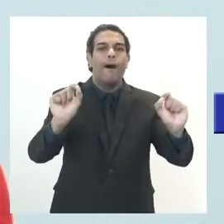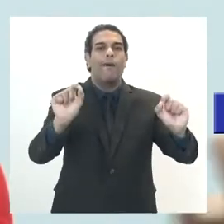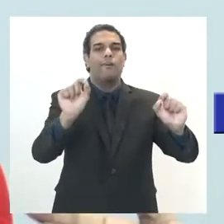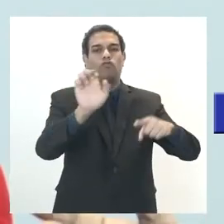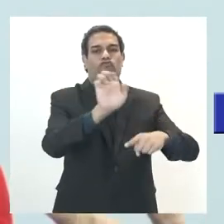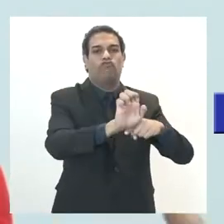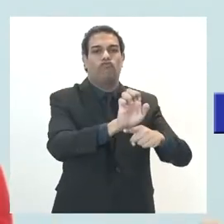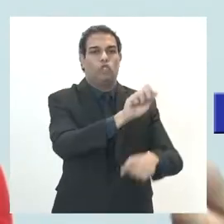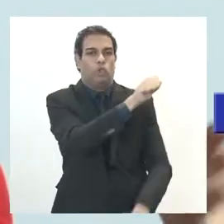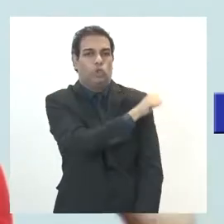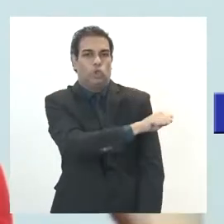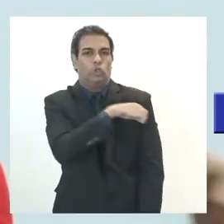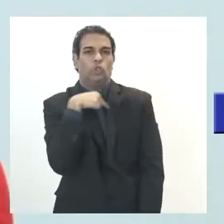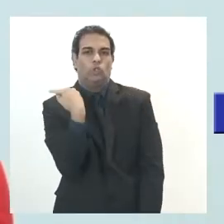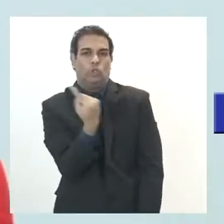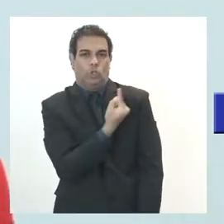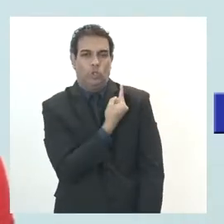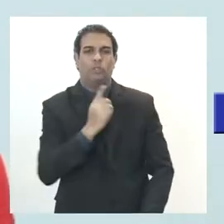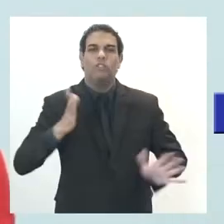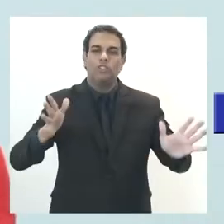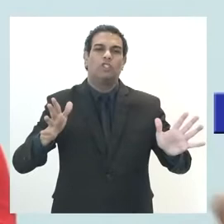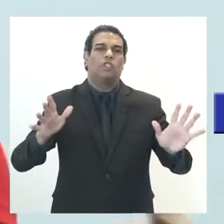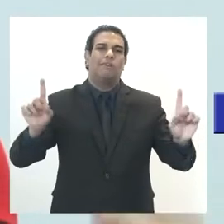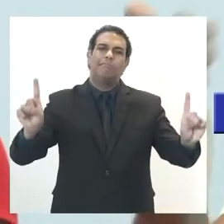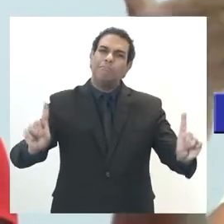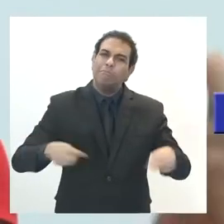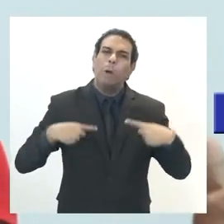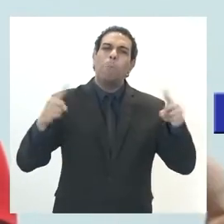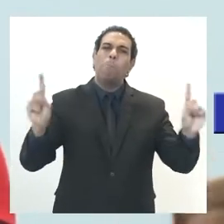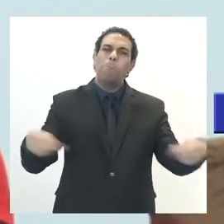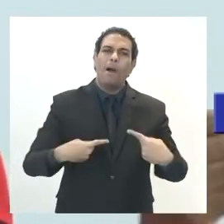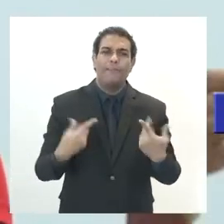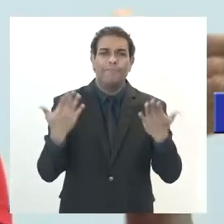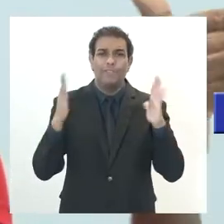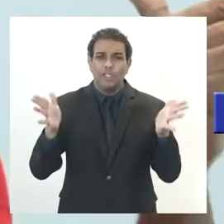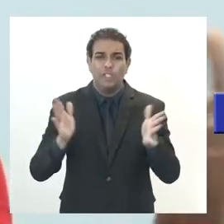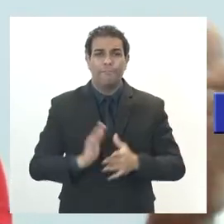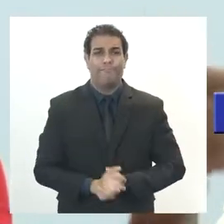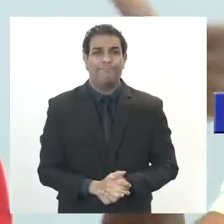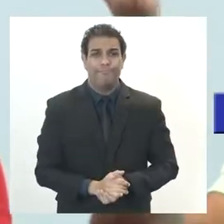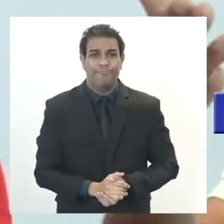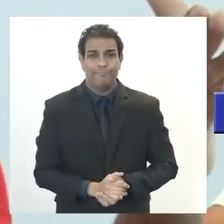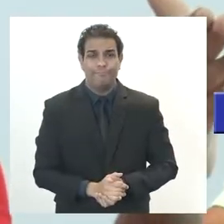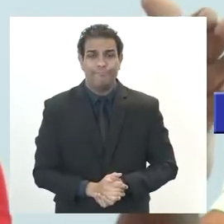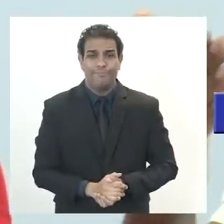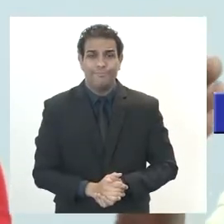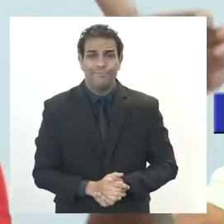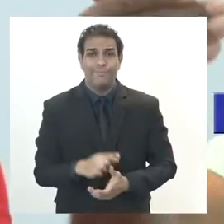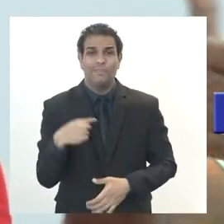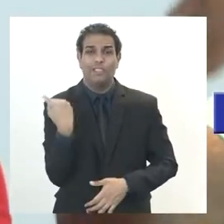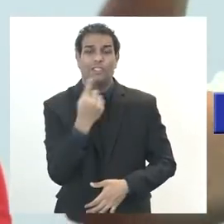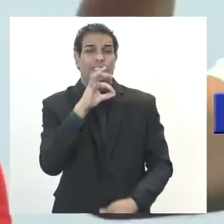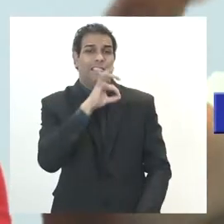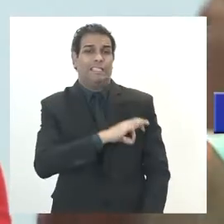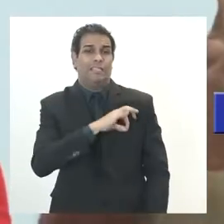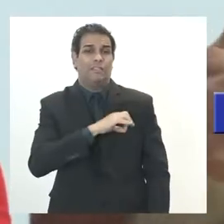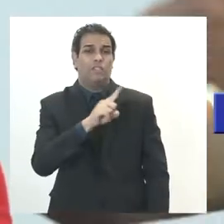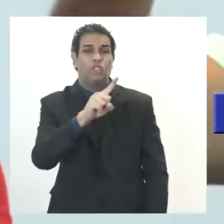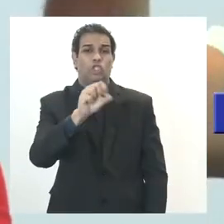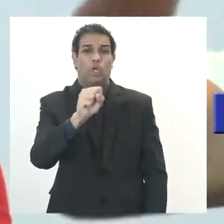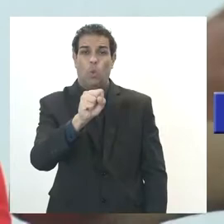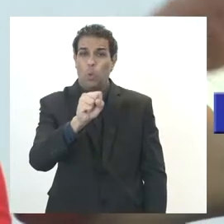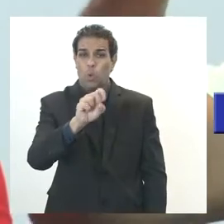está como nós estamos sofrendo anos e anos nós recebemos no décimo dia útil e não